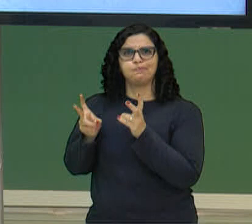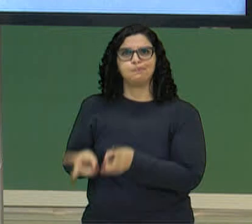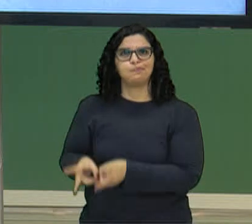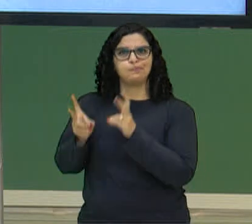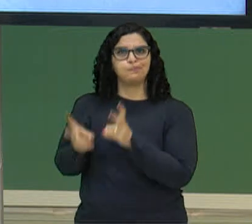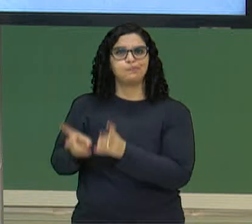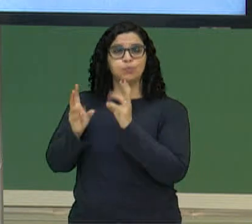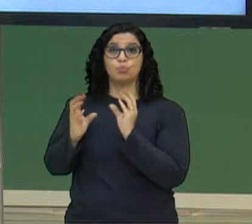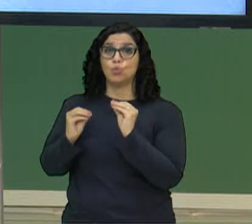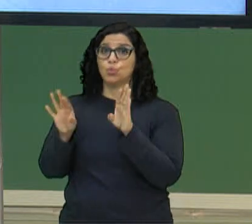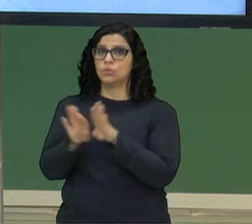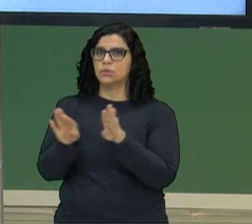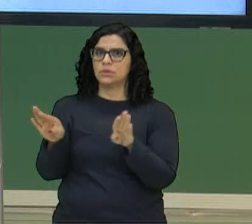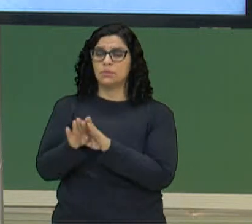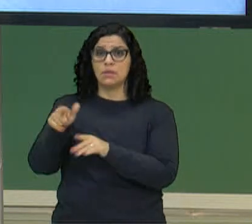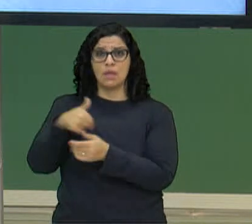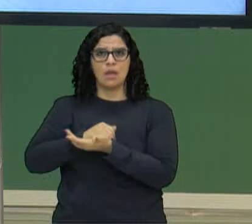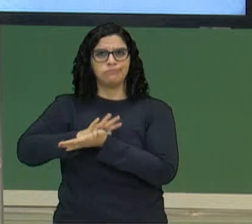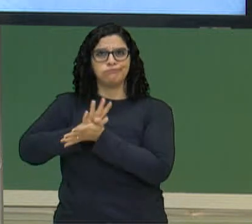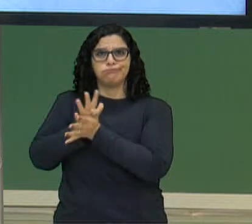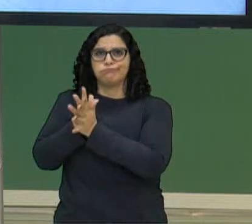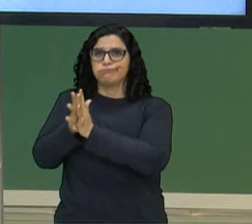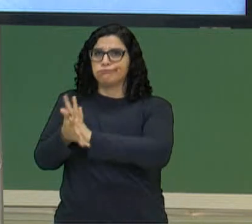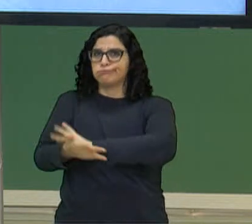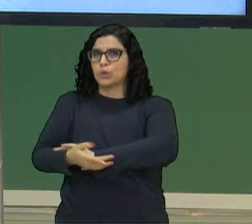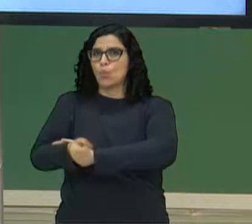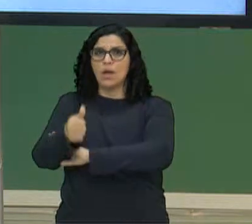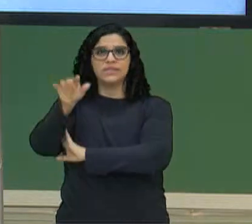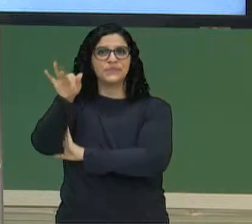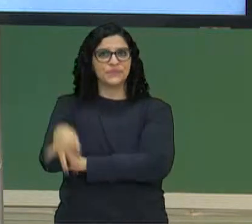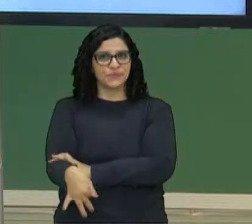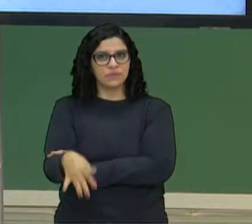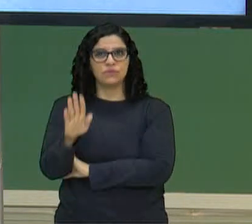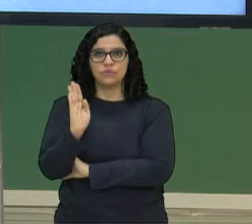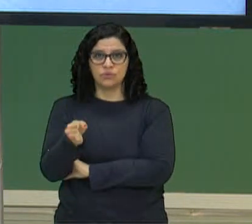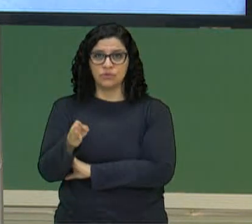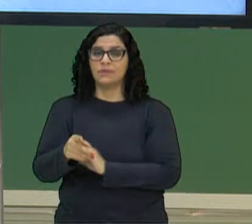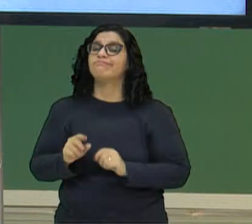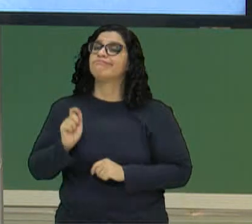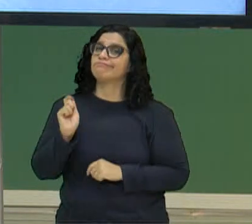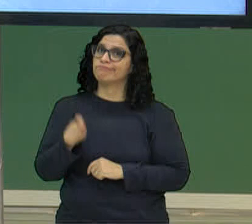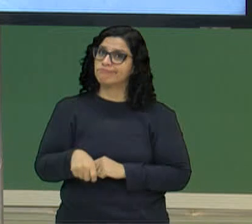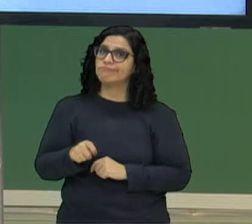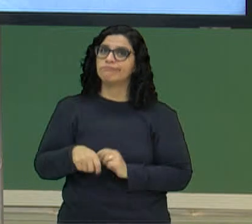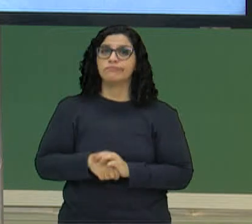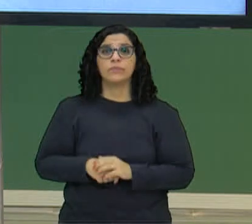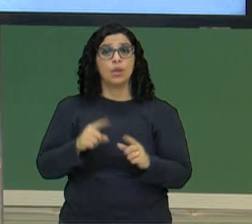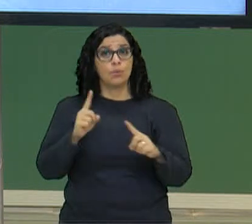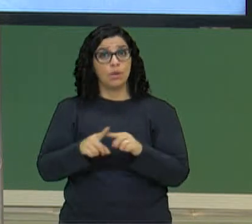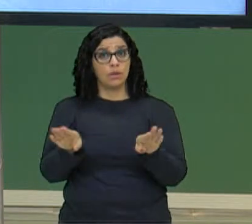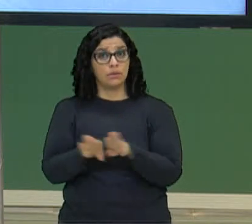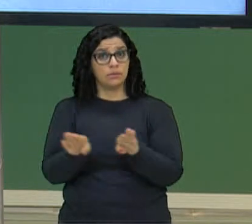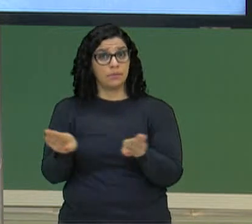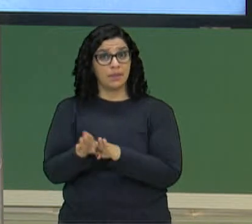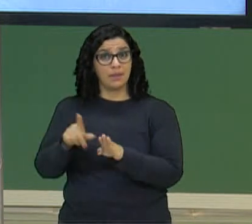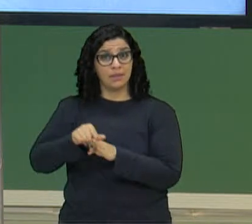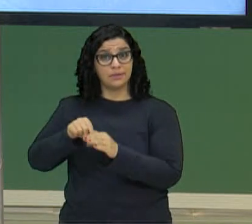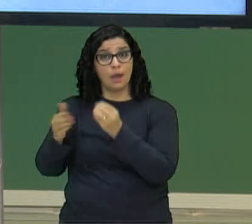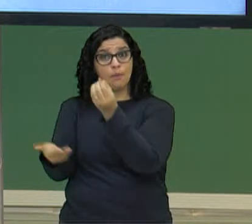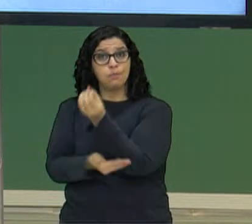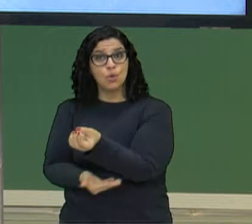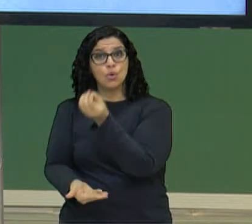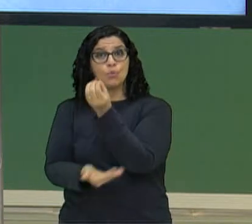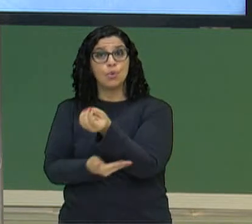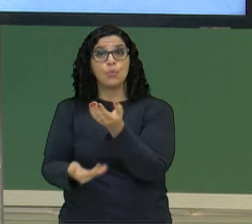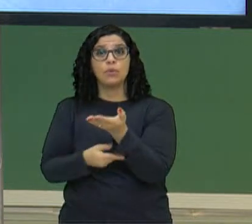maneira que levou ao seu praticamente esgotamento? Foi. Fora que a exploração do xaxim